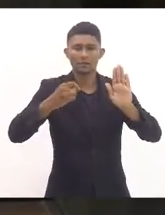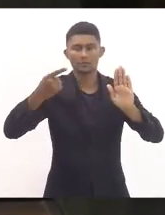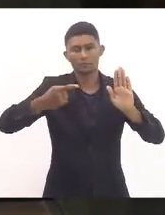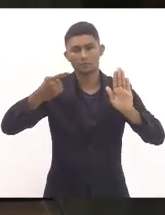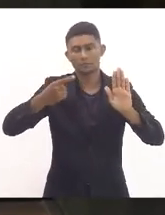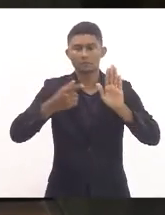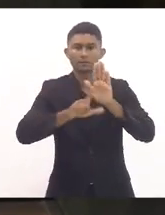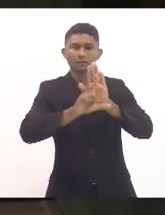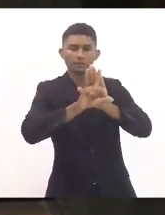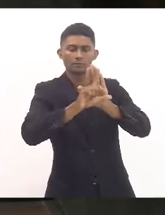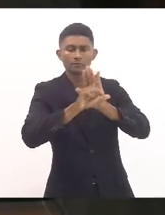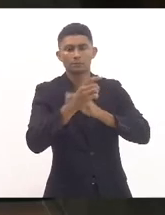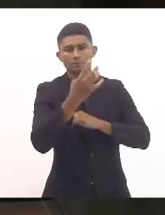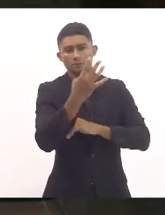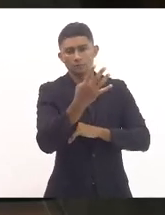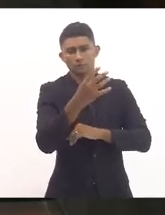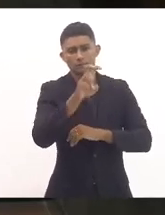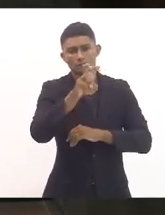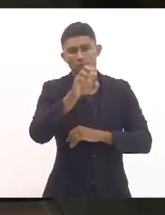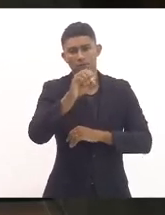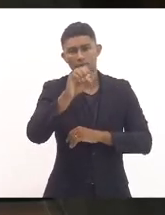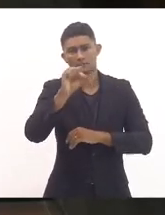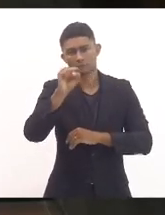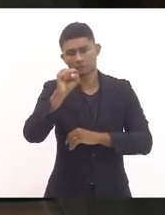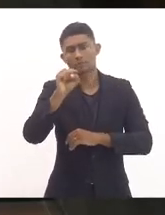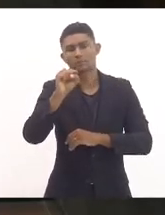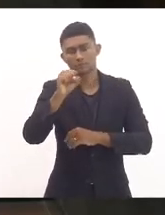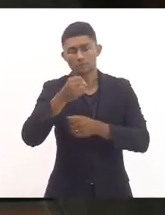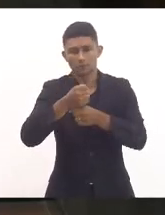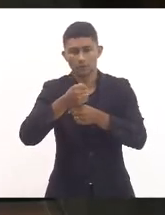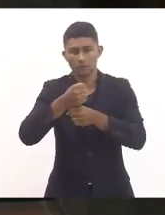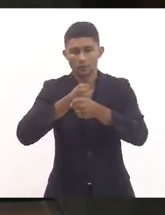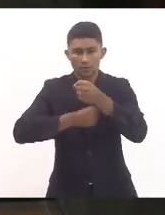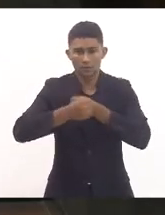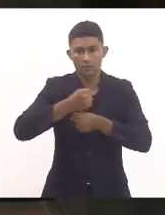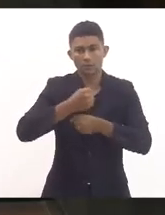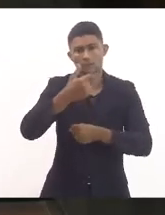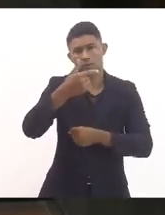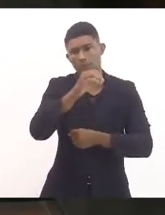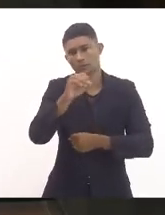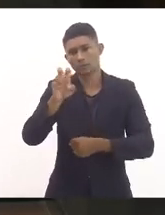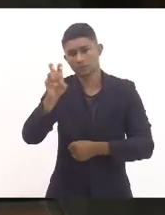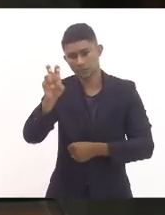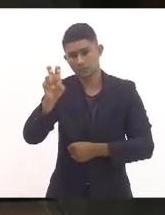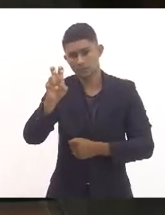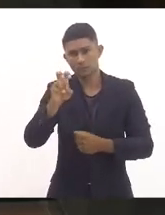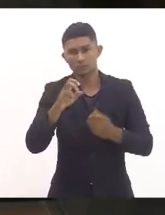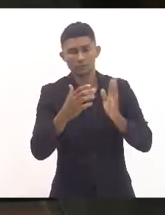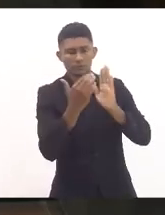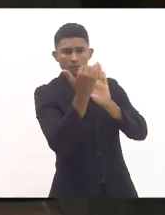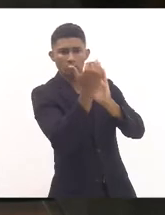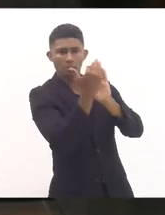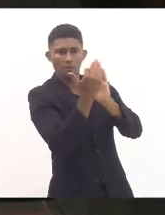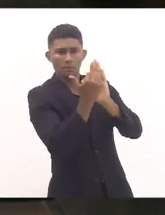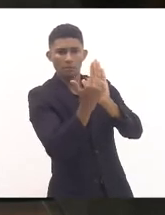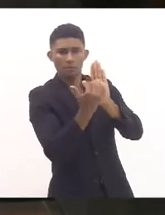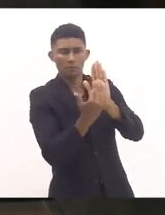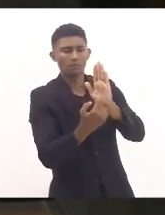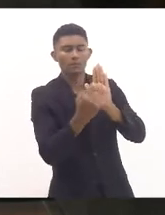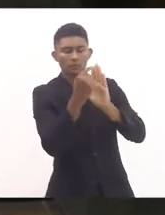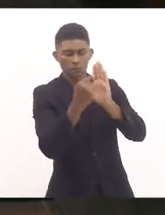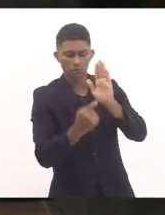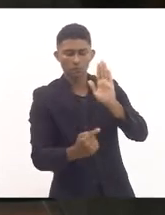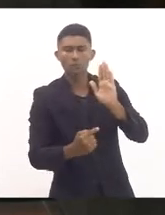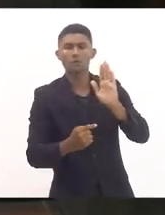Lei 4.508, de 2005, lista quais são os